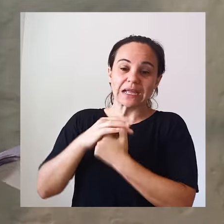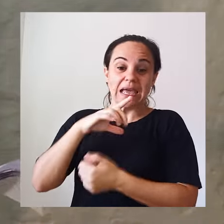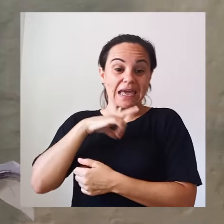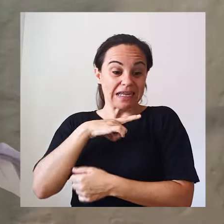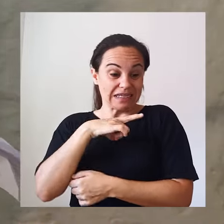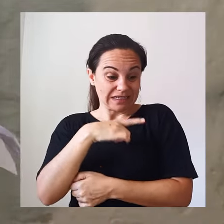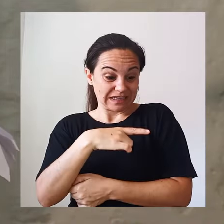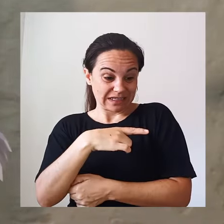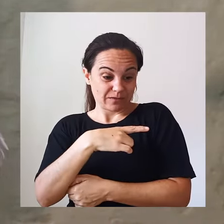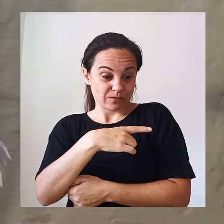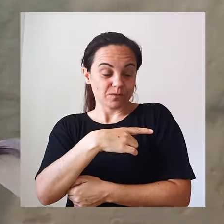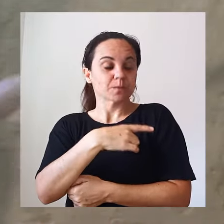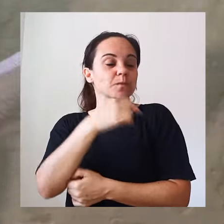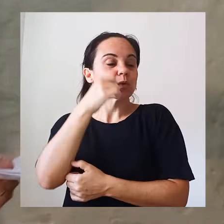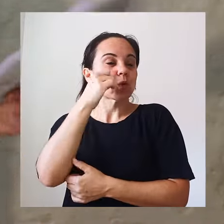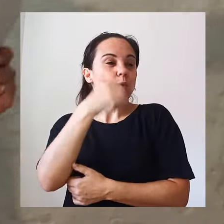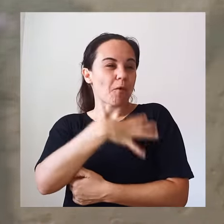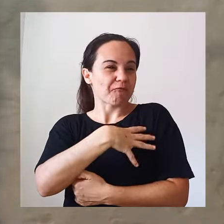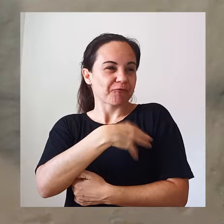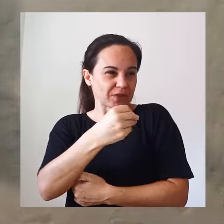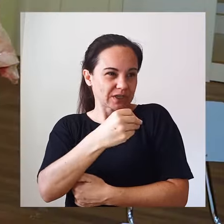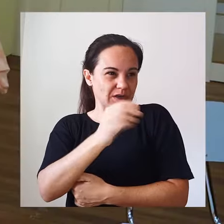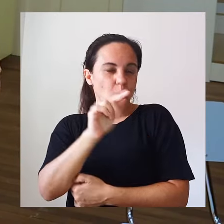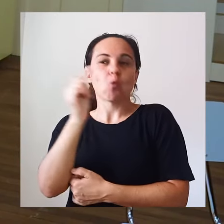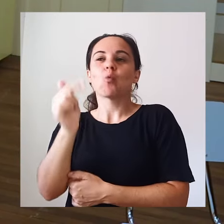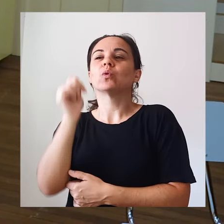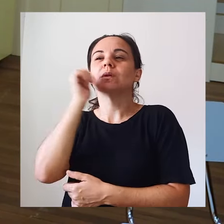uma inocente virgem, a Juvelina.